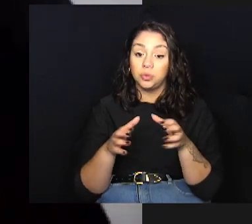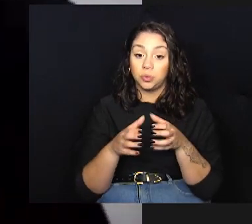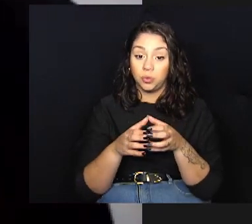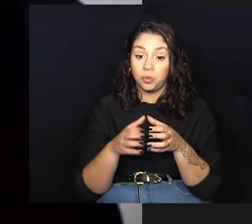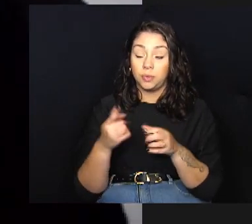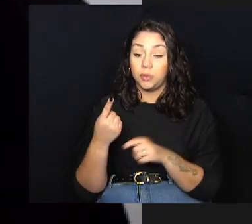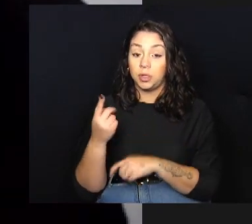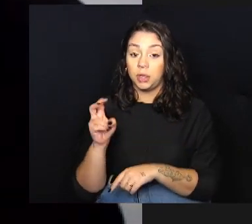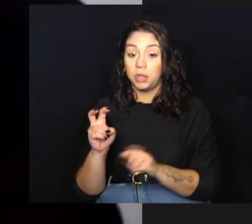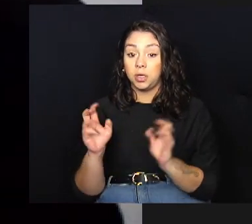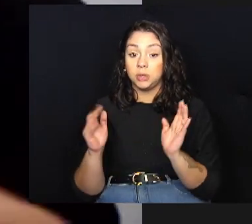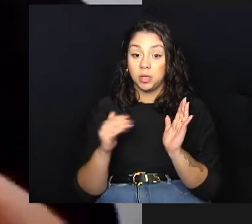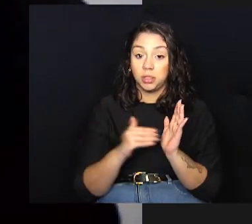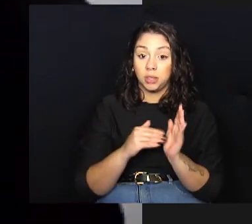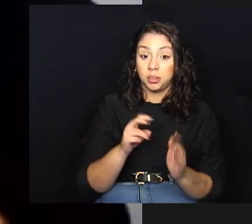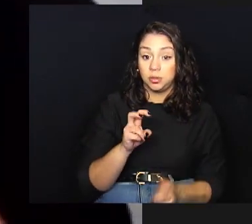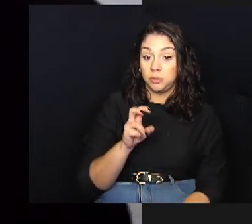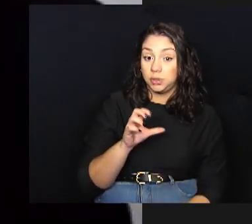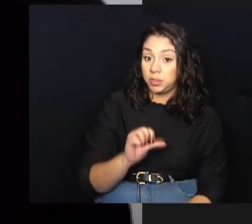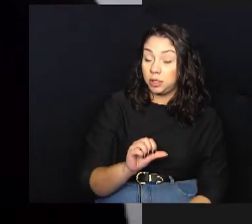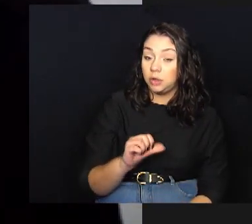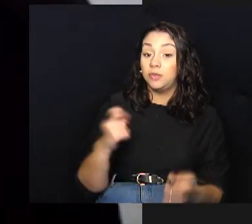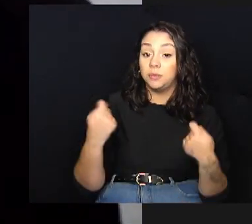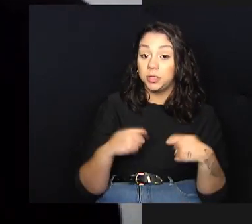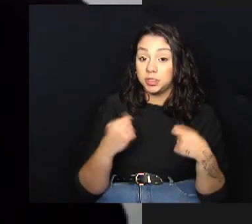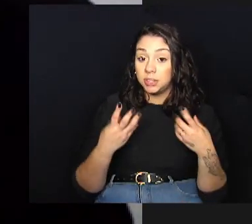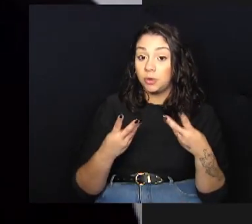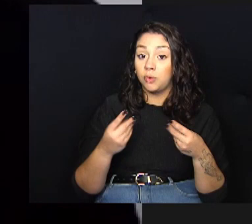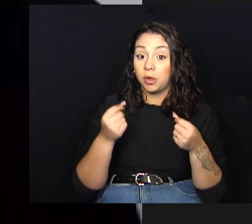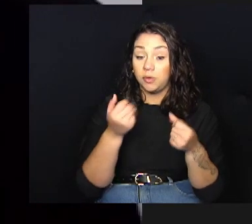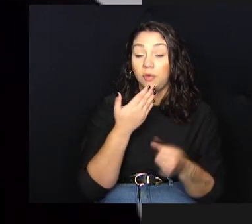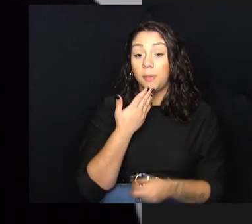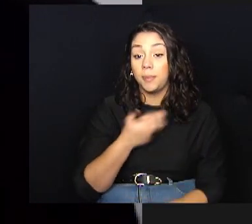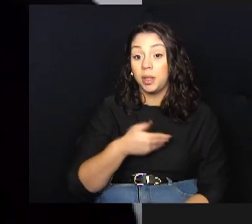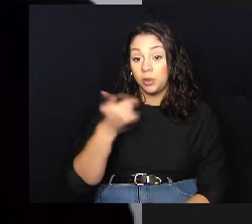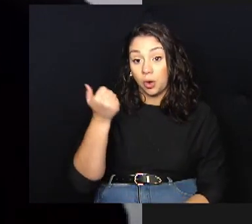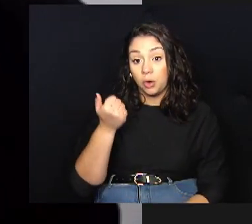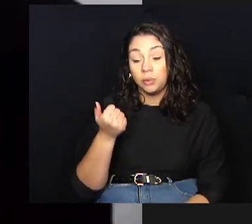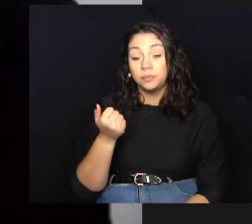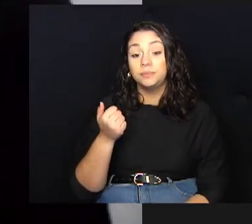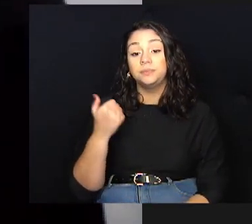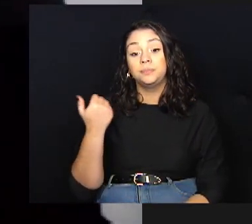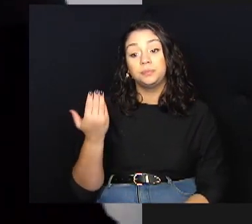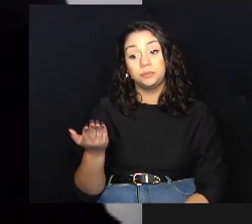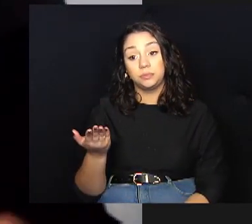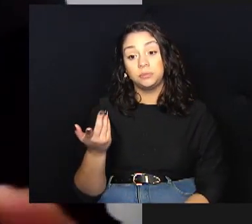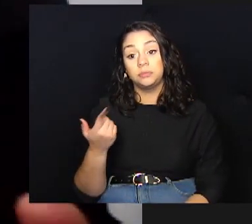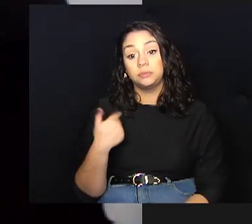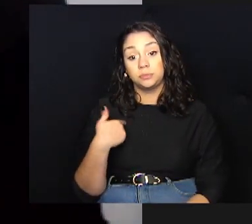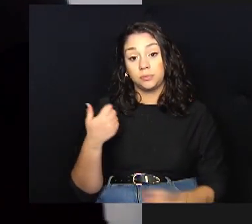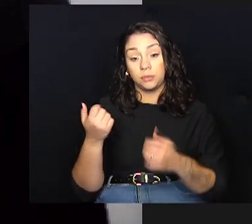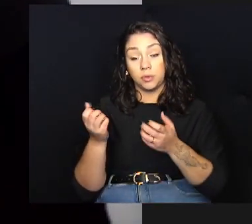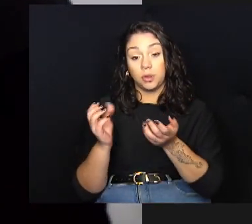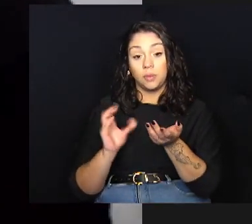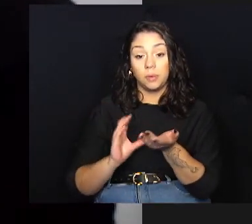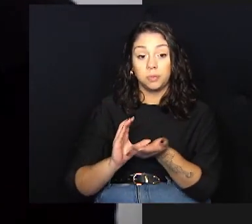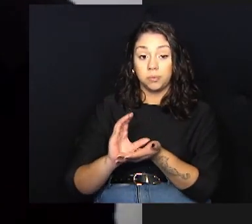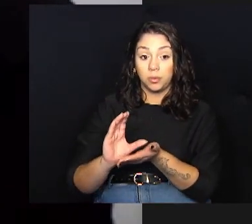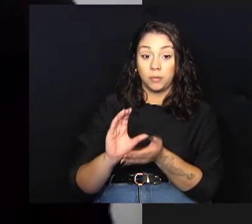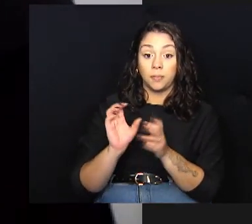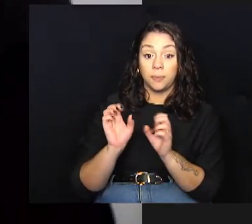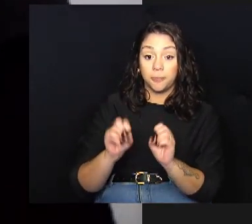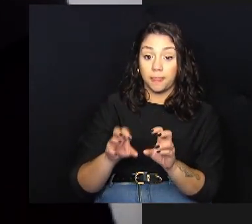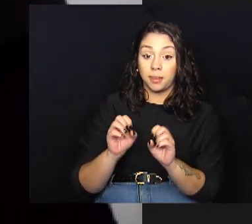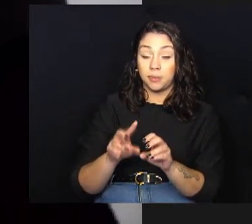15 e 59 anos a gente precisa qualificar melhor esse grupo né então eu diria que o investimento em educação